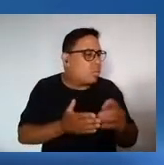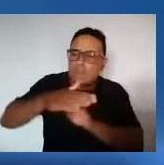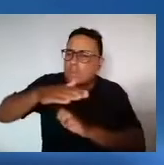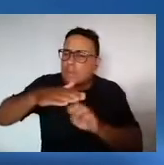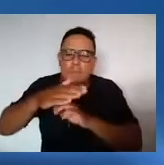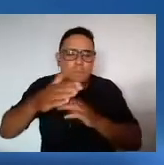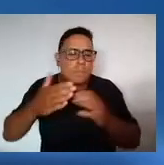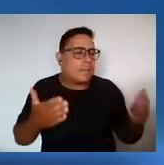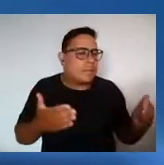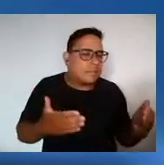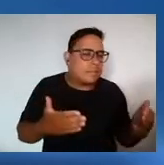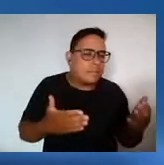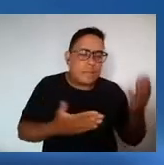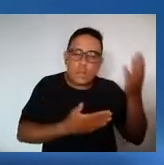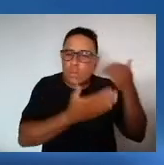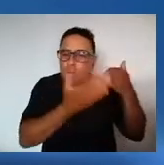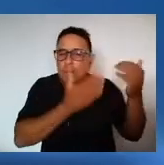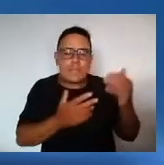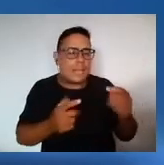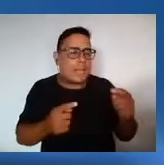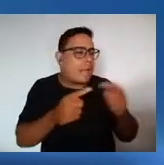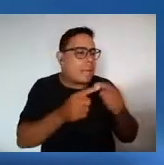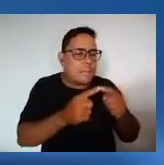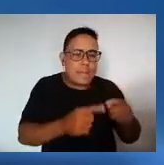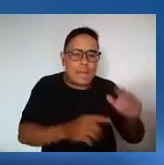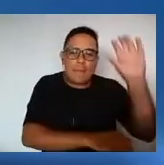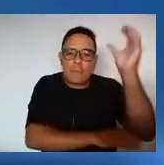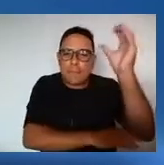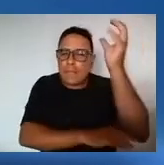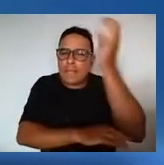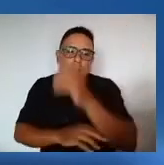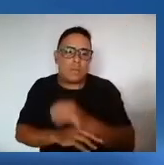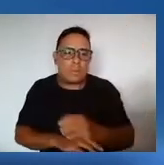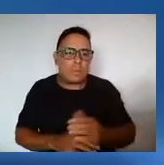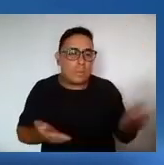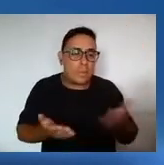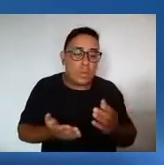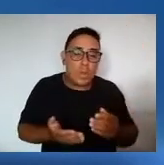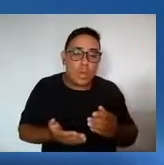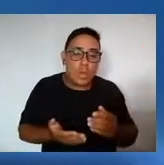era mais ligado ao aspecto ambiental, mas hoje em dia a gente vê as discussões